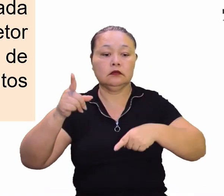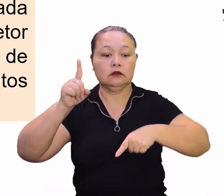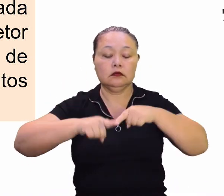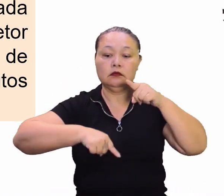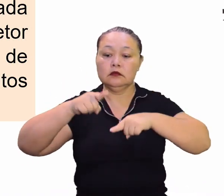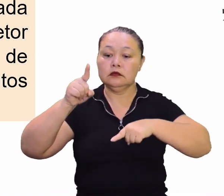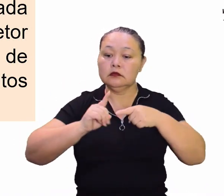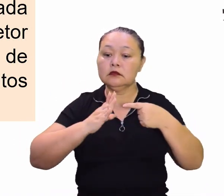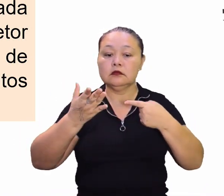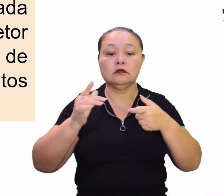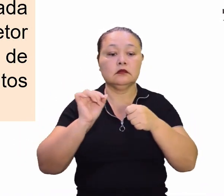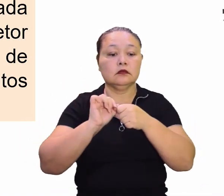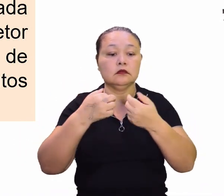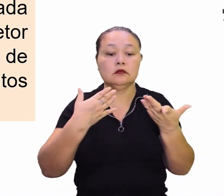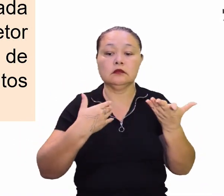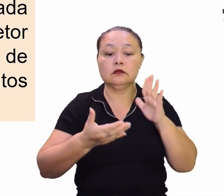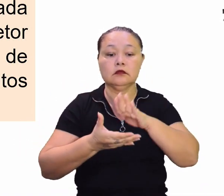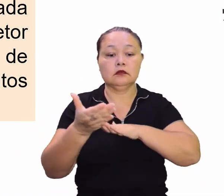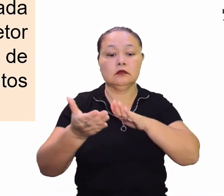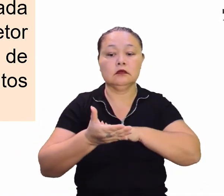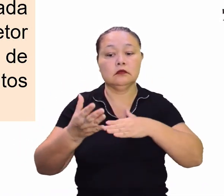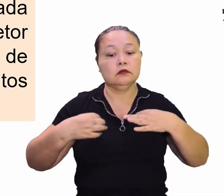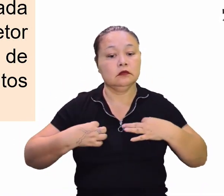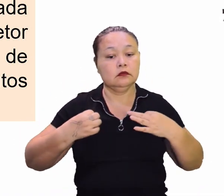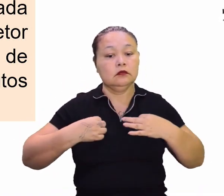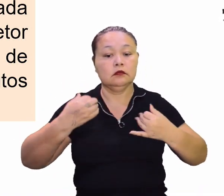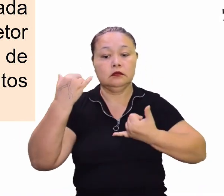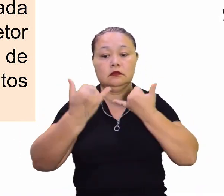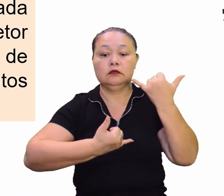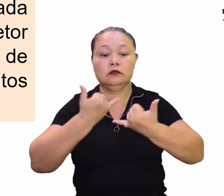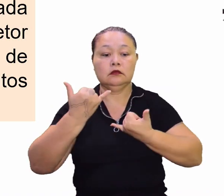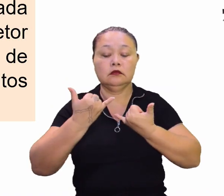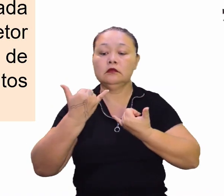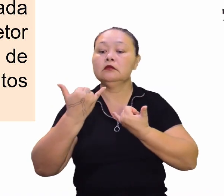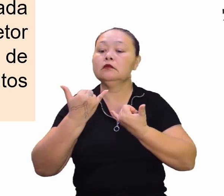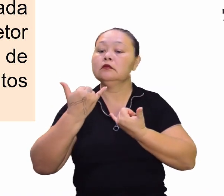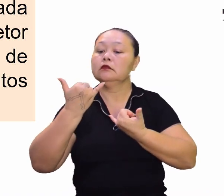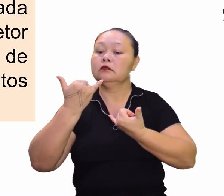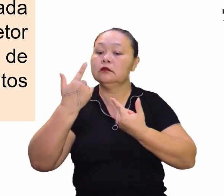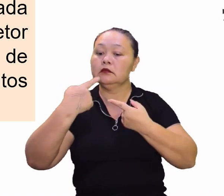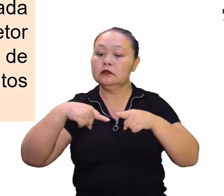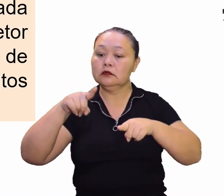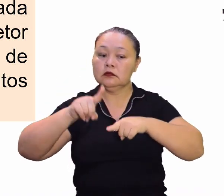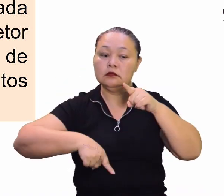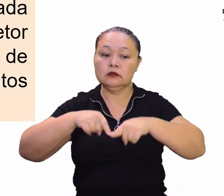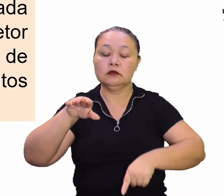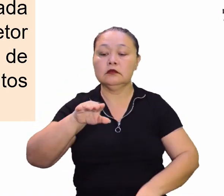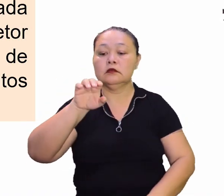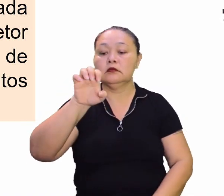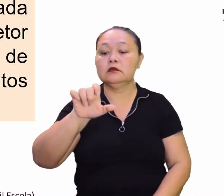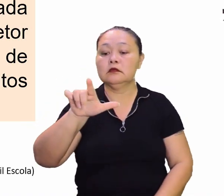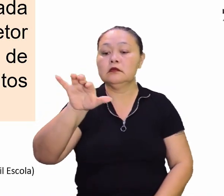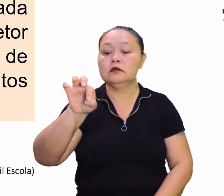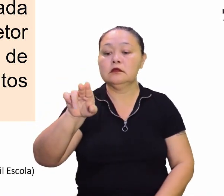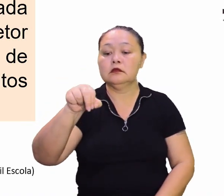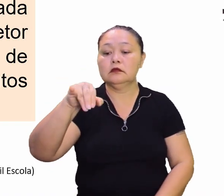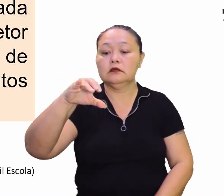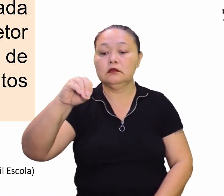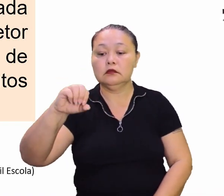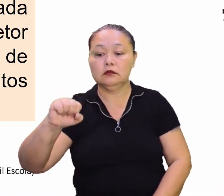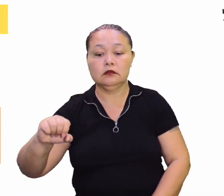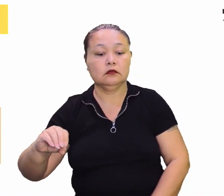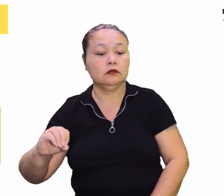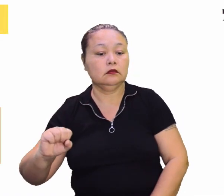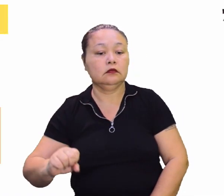destaque para a produção de calçados, roupas, brinquedos e produtos eletrônicos.